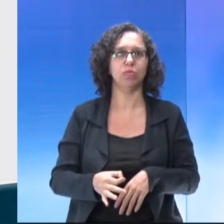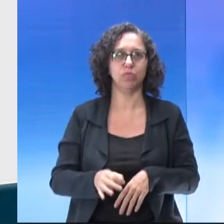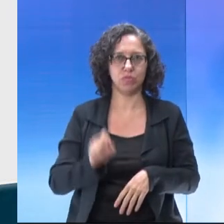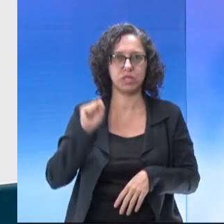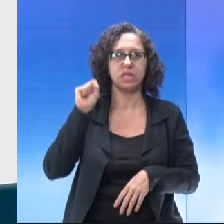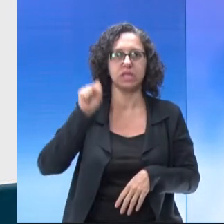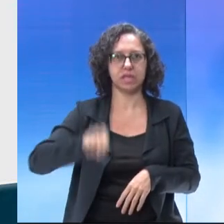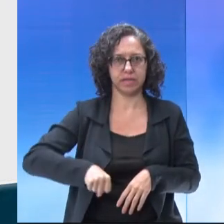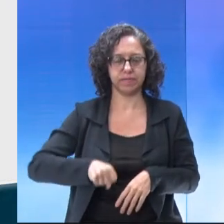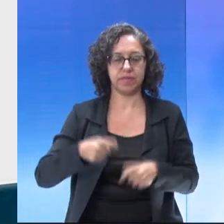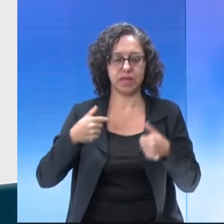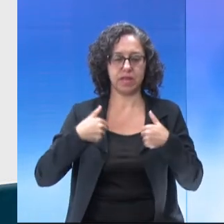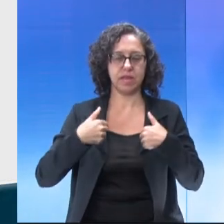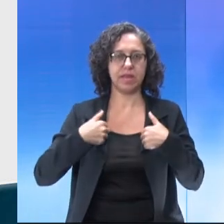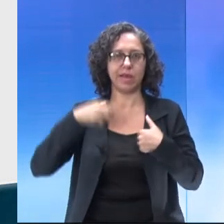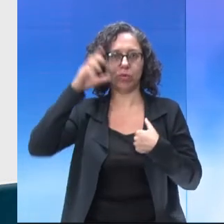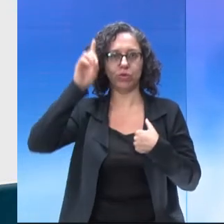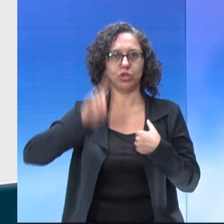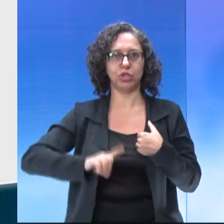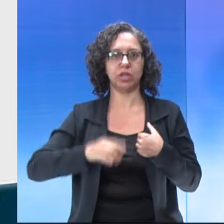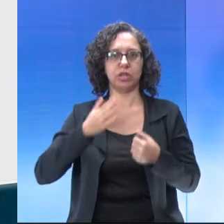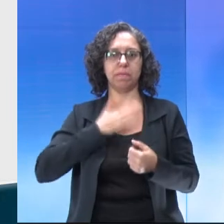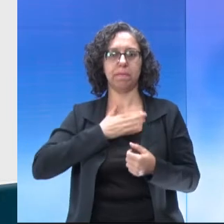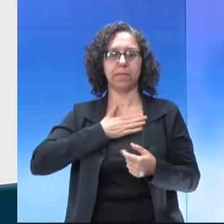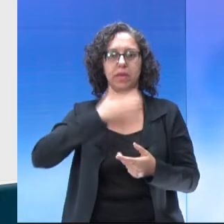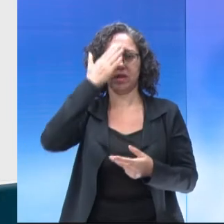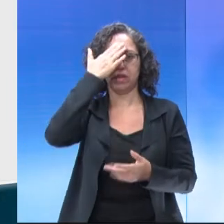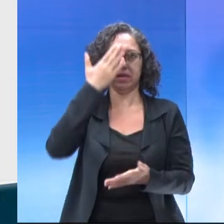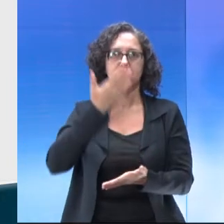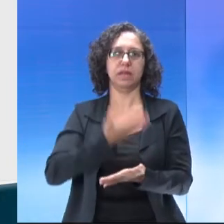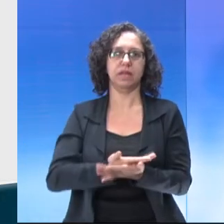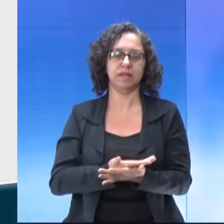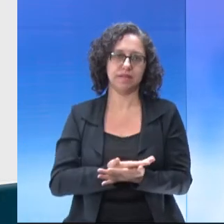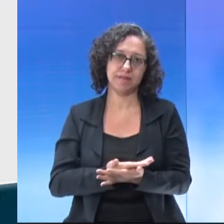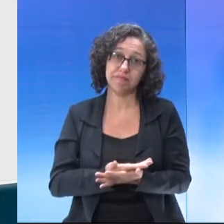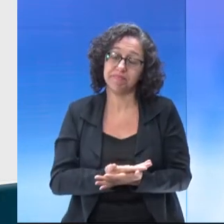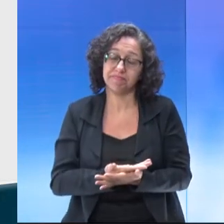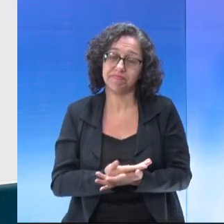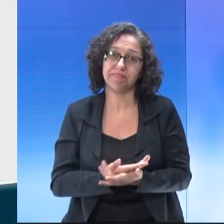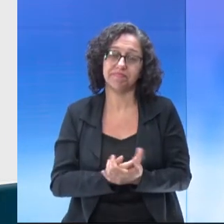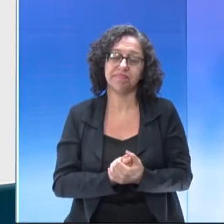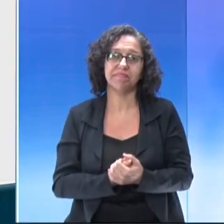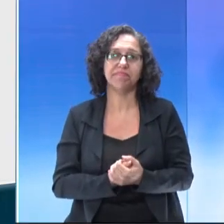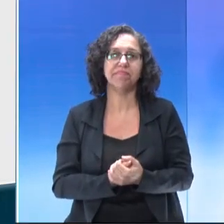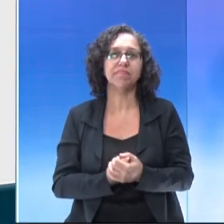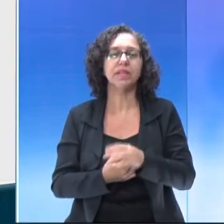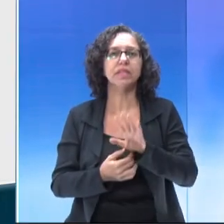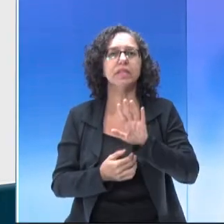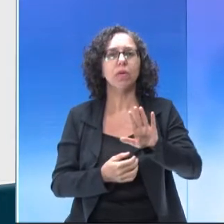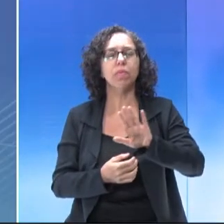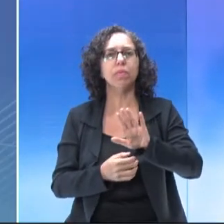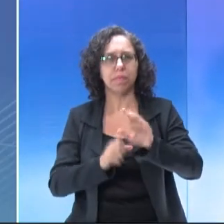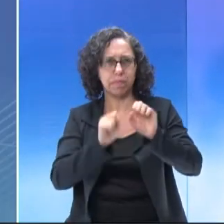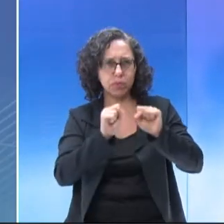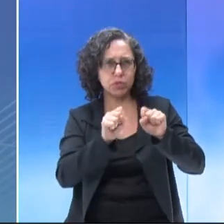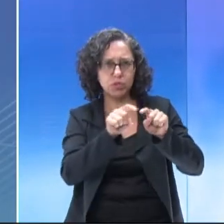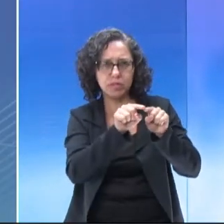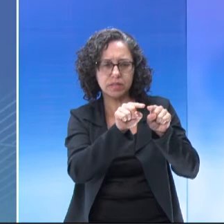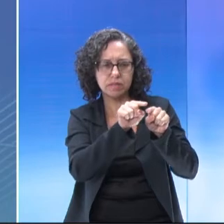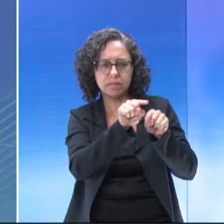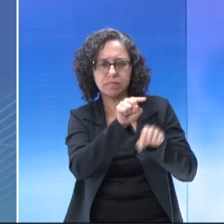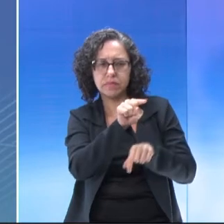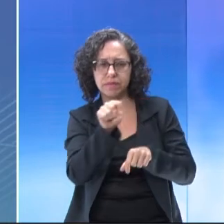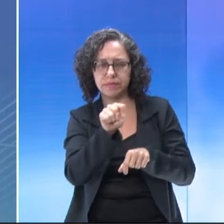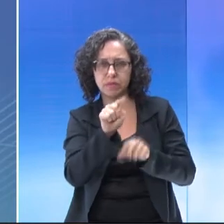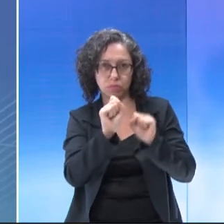minhas crenças. Foi uma marca da personagem, é um discurso direto. Ele poderia ter usado um